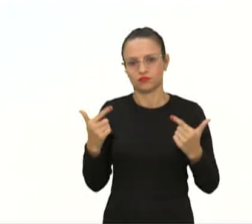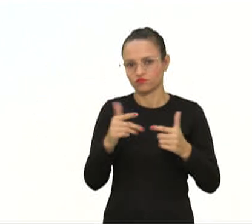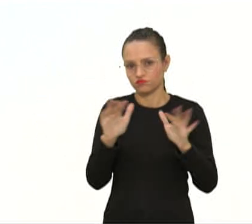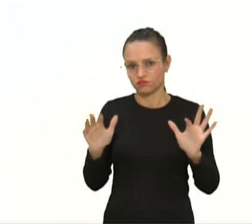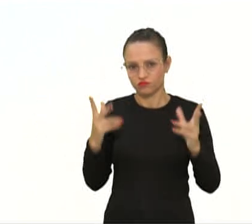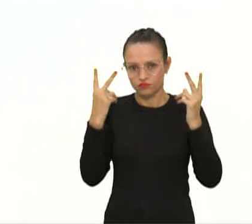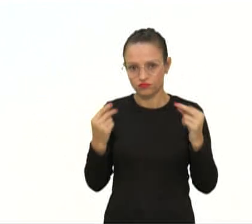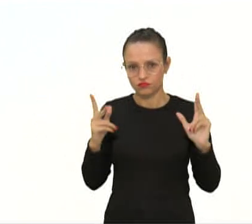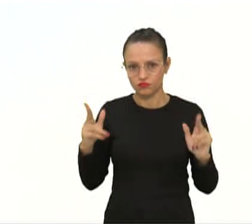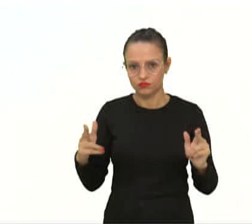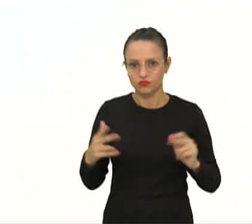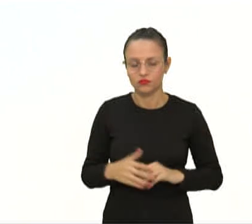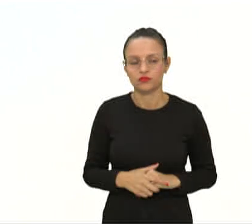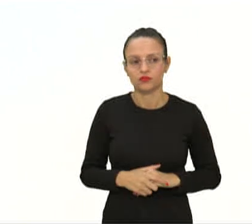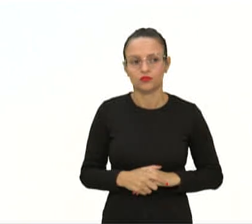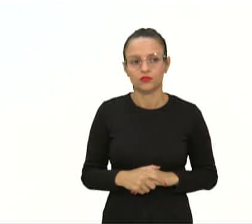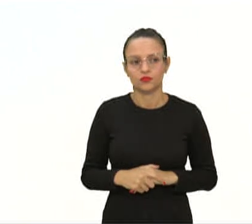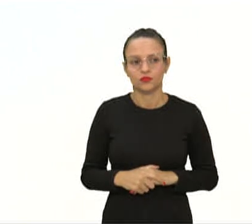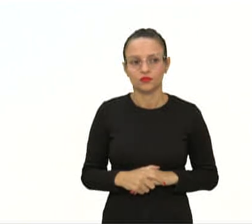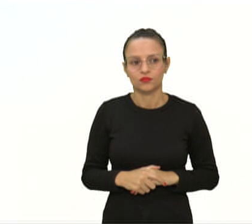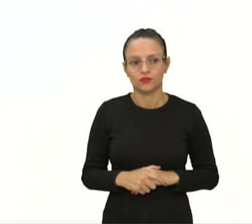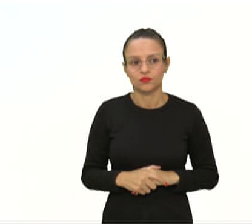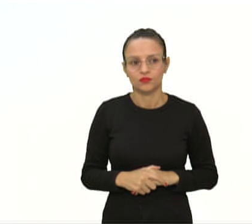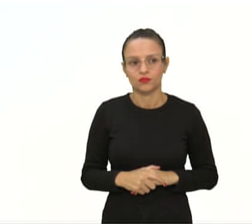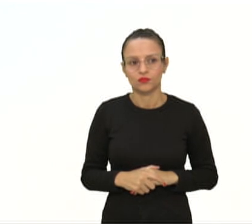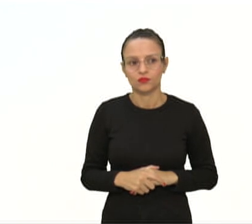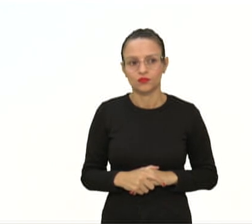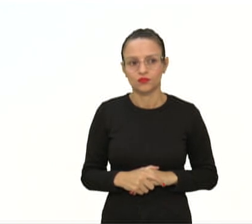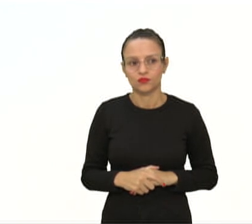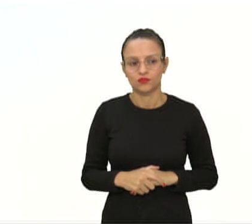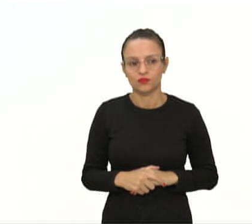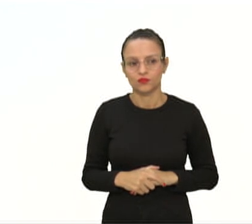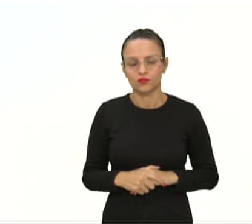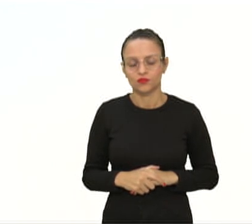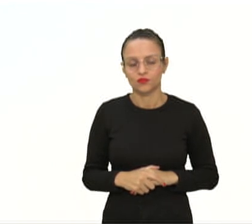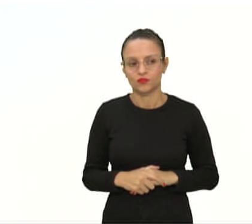certo? A situação, o problema está ali.